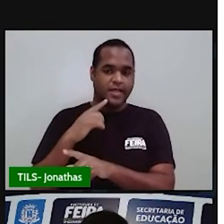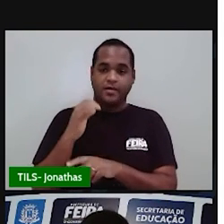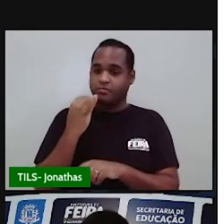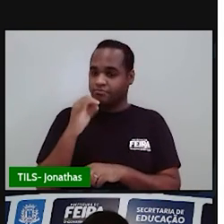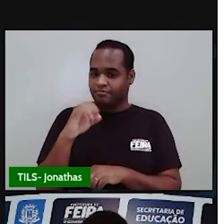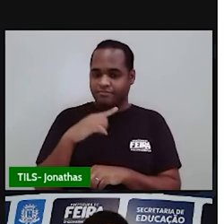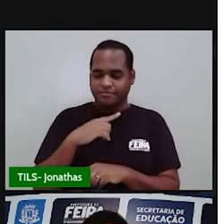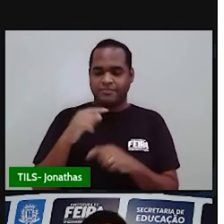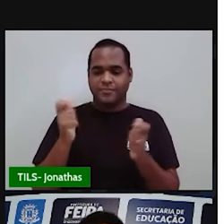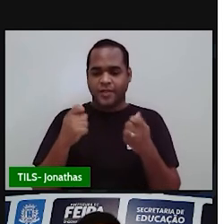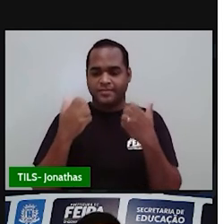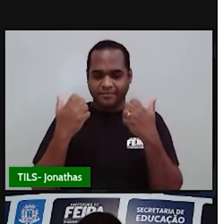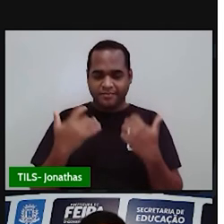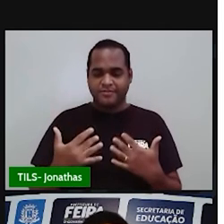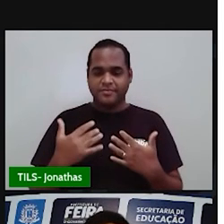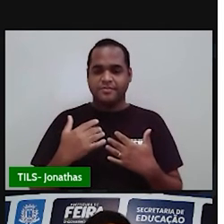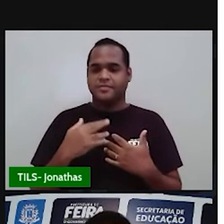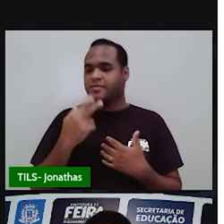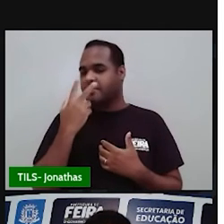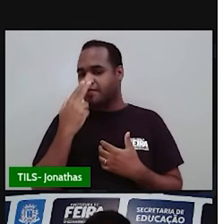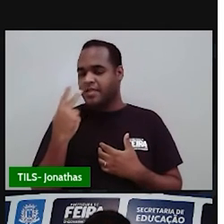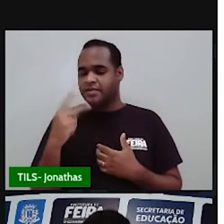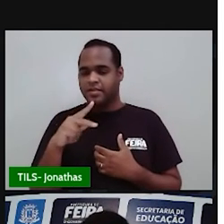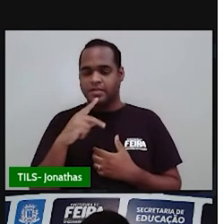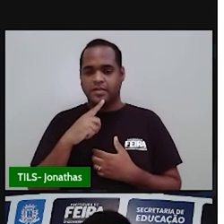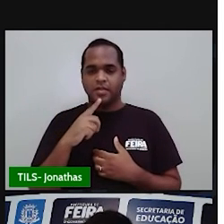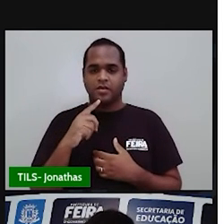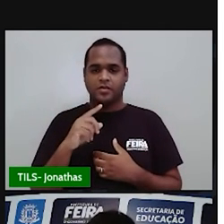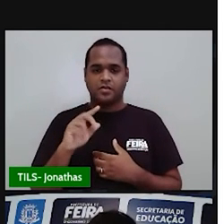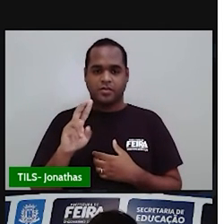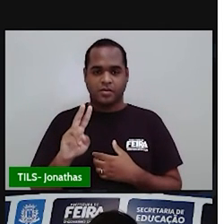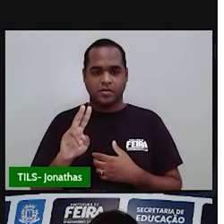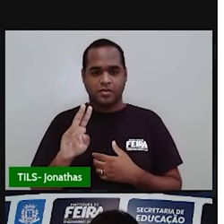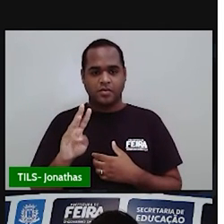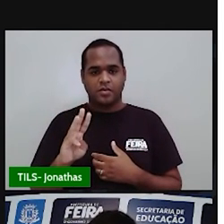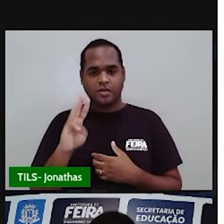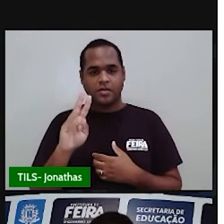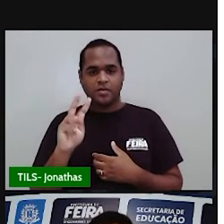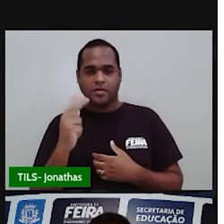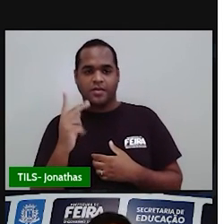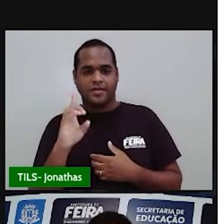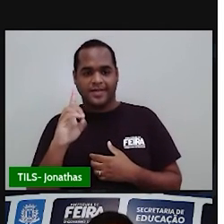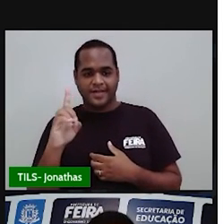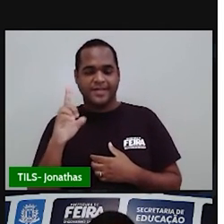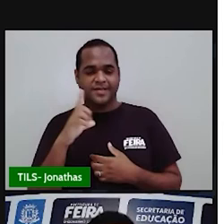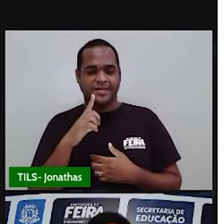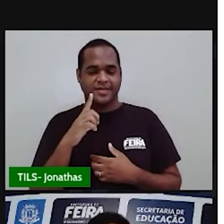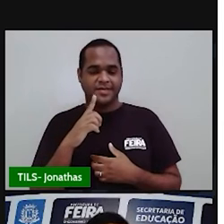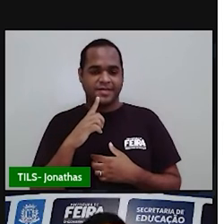lâmpada, colocando para quilowatts-hora, como está aparecendo na tela, é só pegar